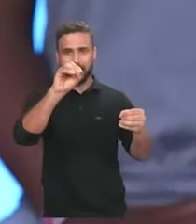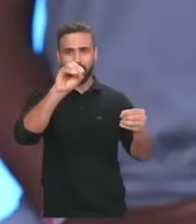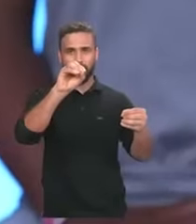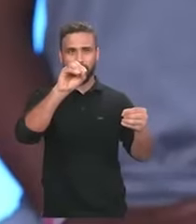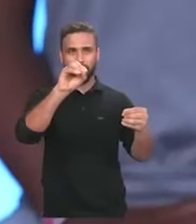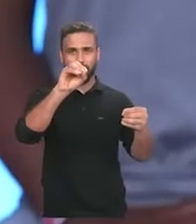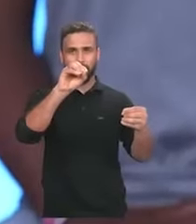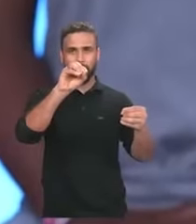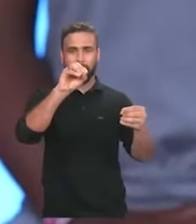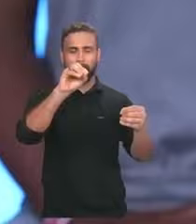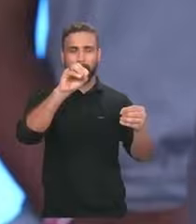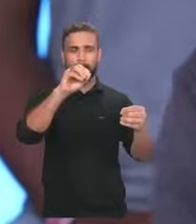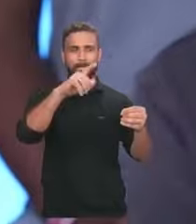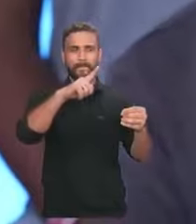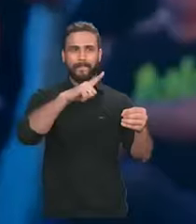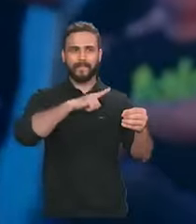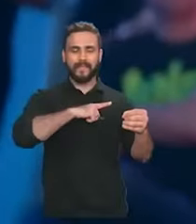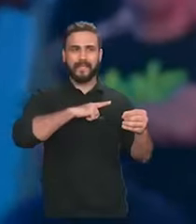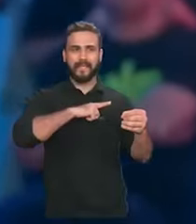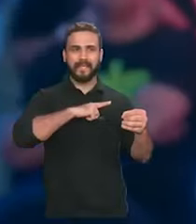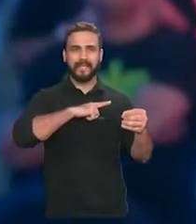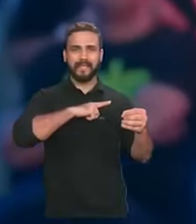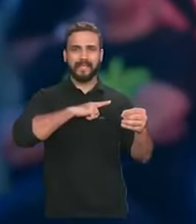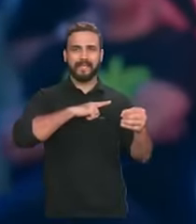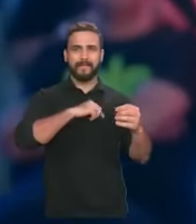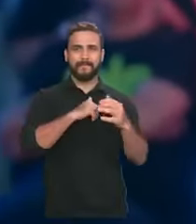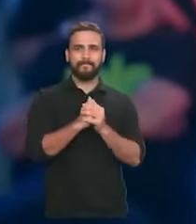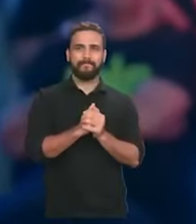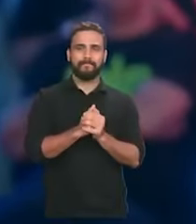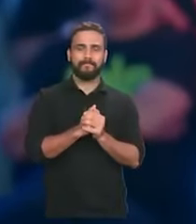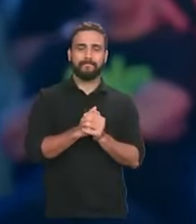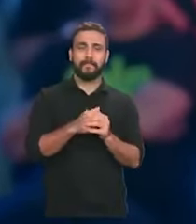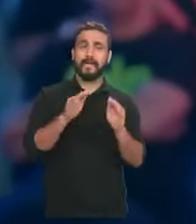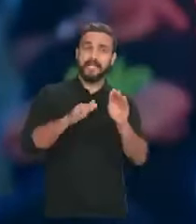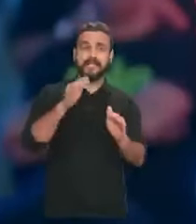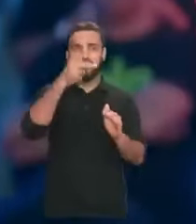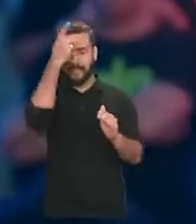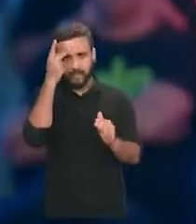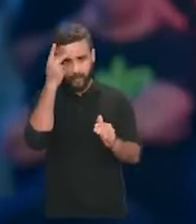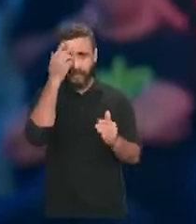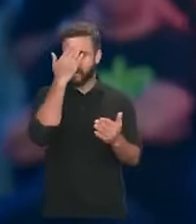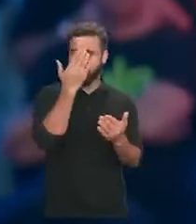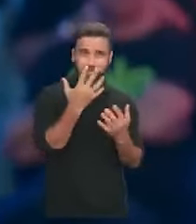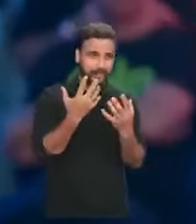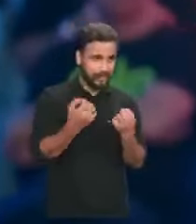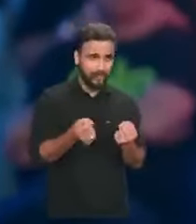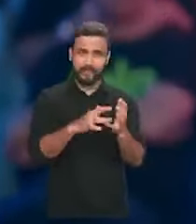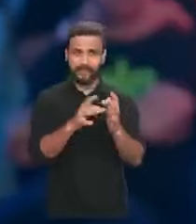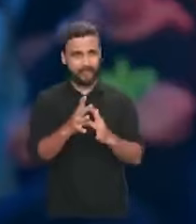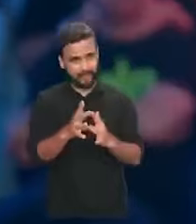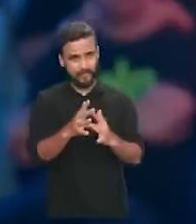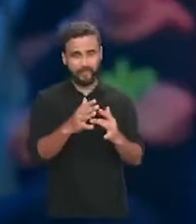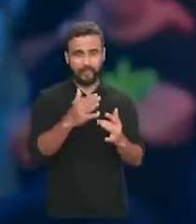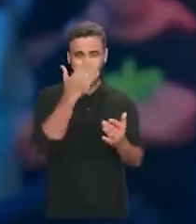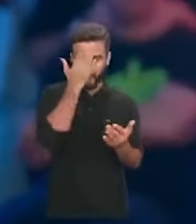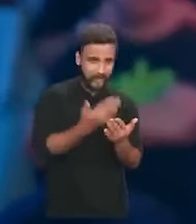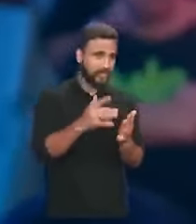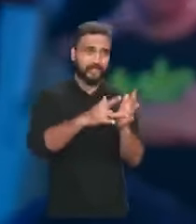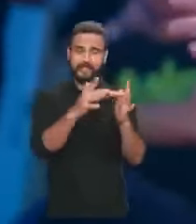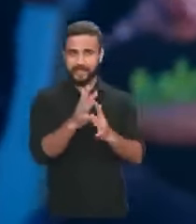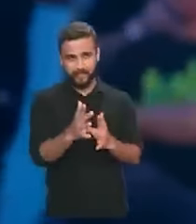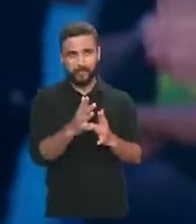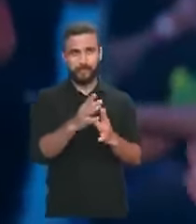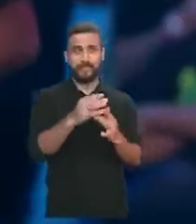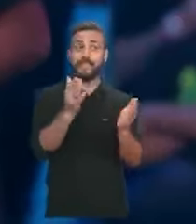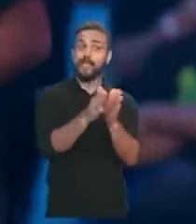Compostela? Quem é cristão, quem não é cristão? Muitas das vezes a gente conhece ali por causa do livro do Paulo Coelho. Isso. Né,